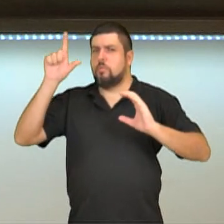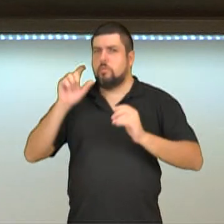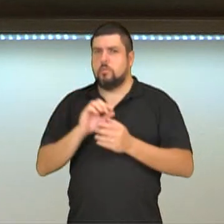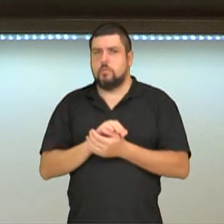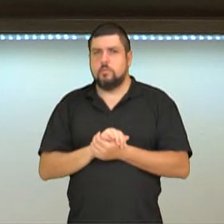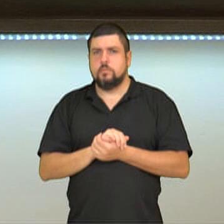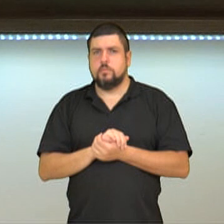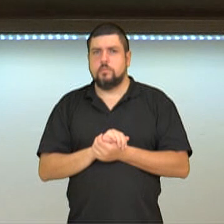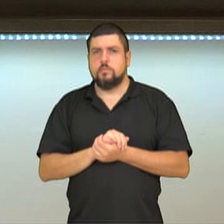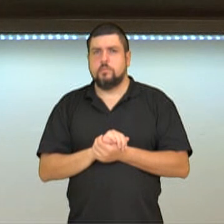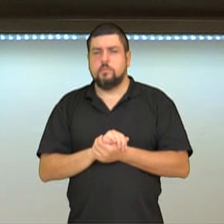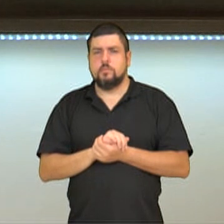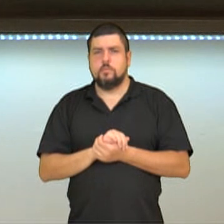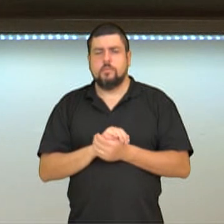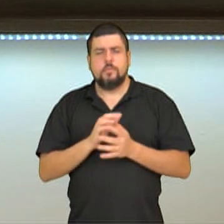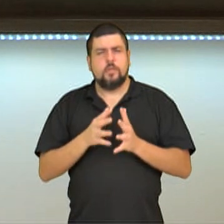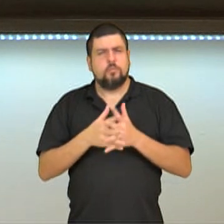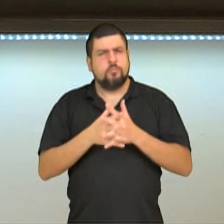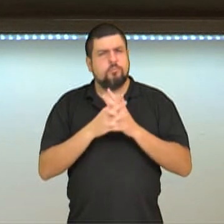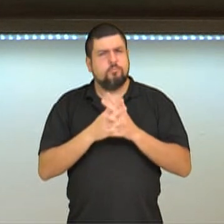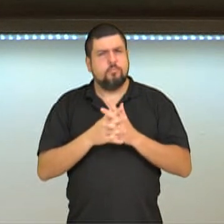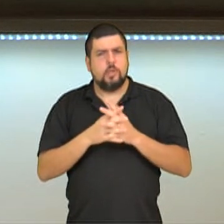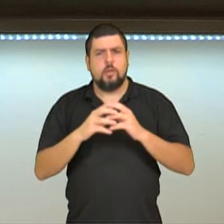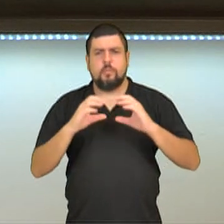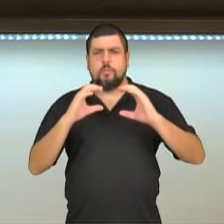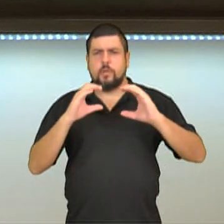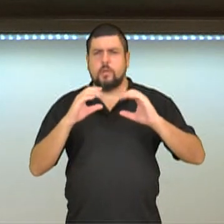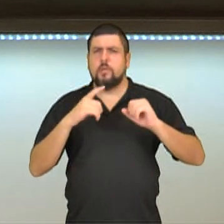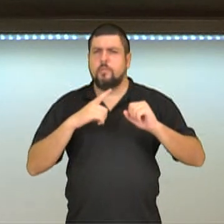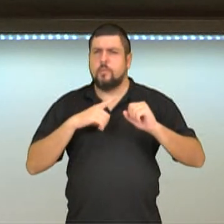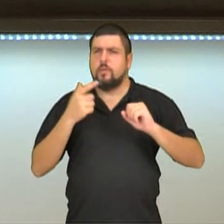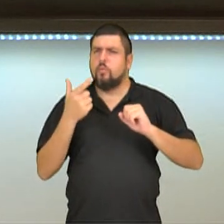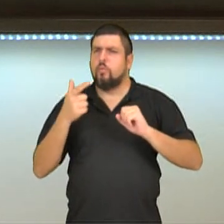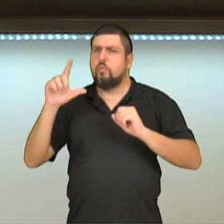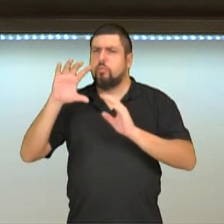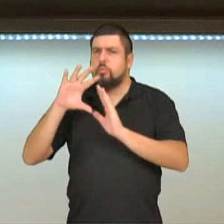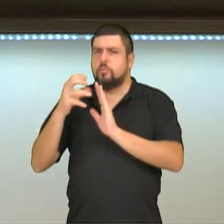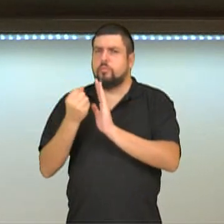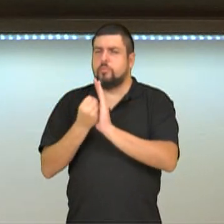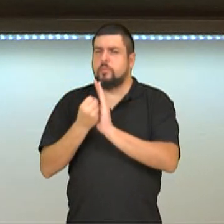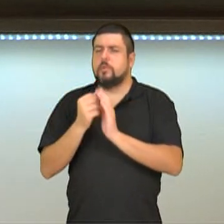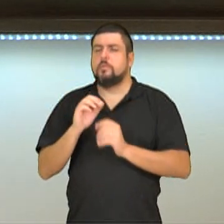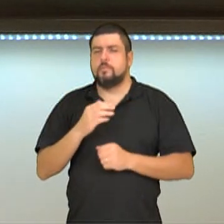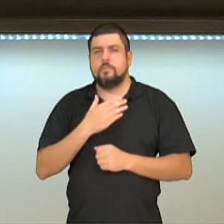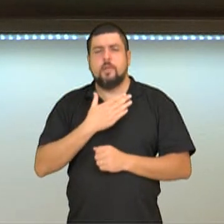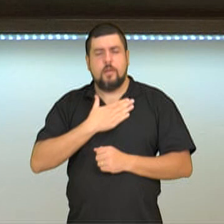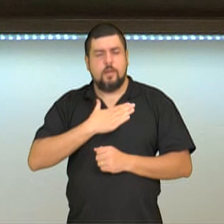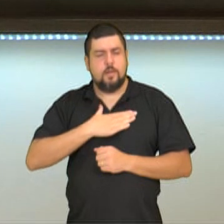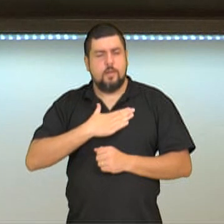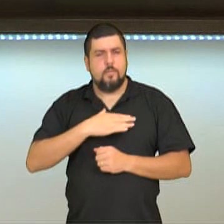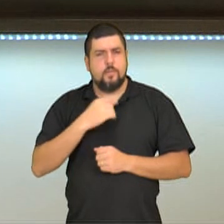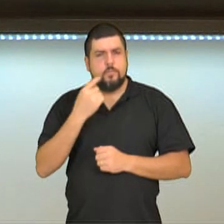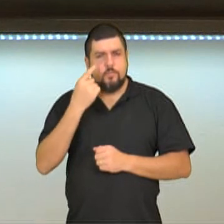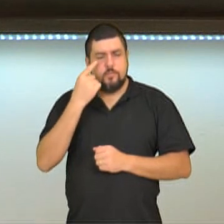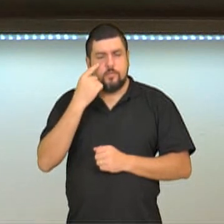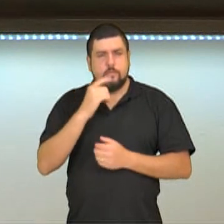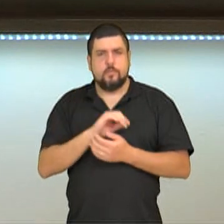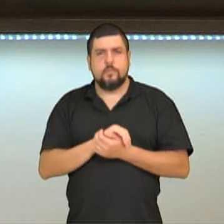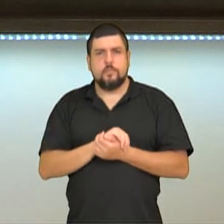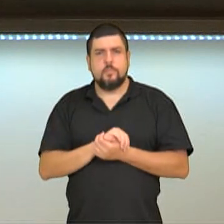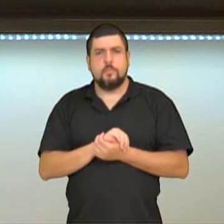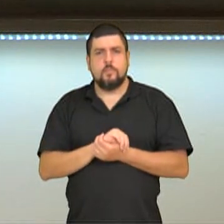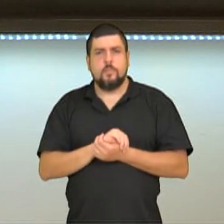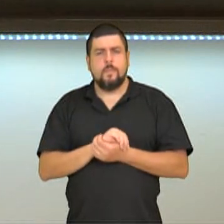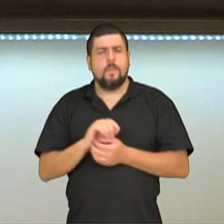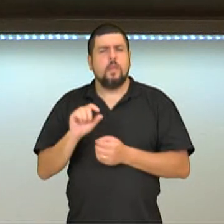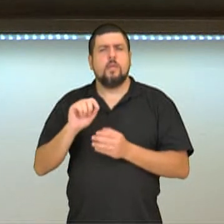isso, né? Parênteses, tem outros sinais de associação? Sim, vamos retomar algumas coisinhas aqui, alguns conceitos. O que são